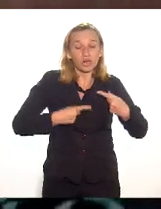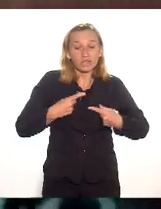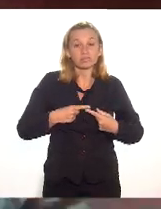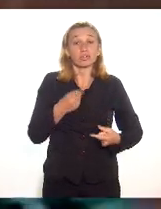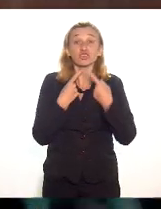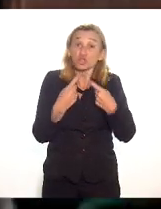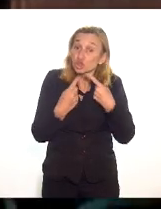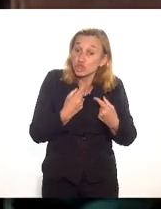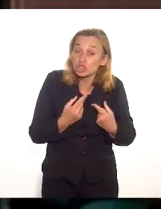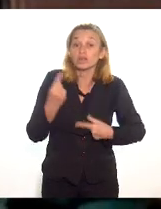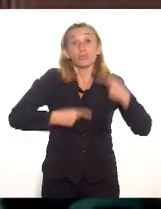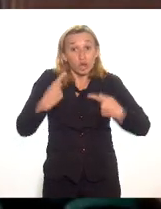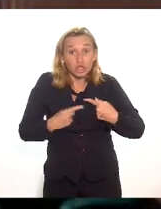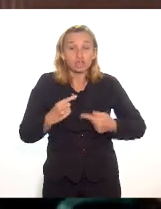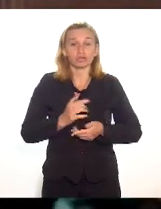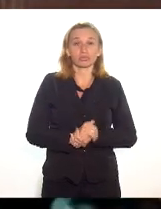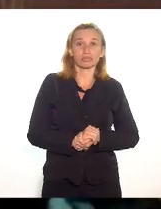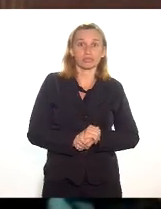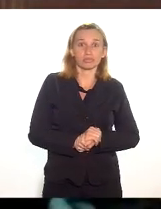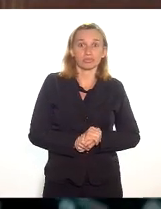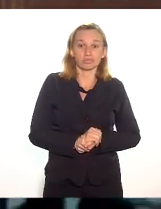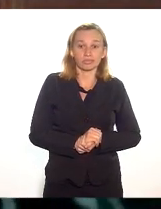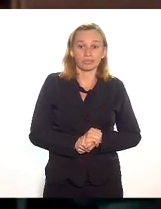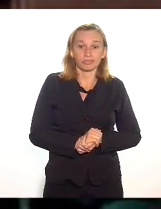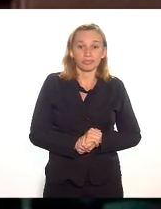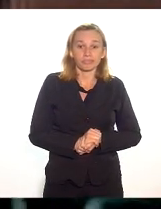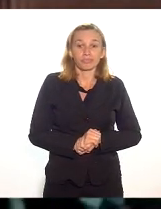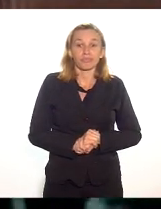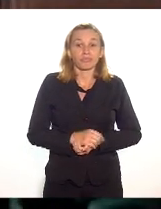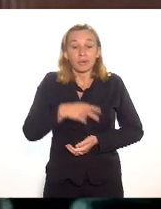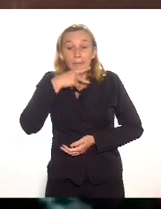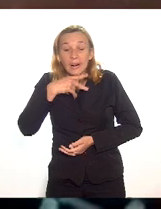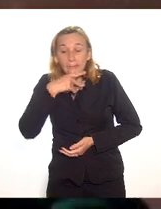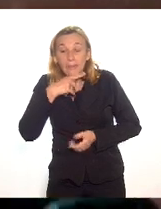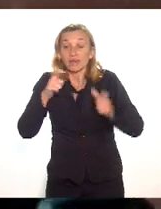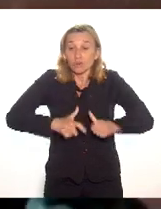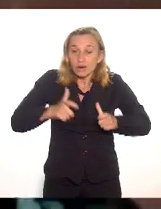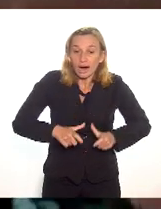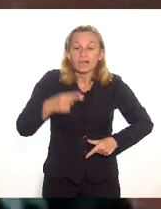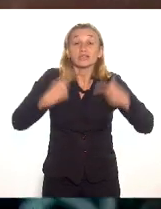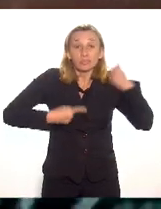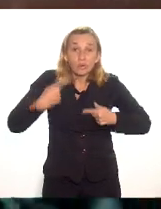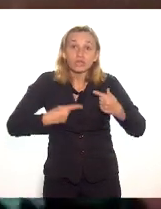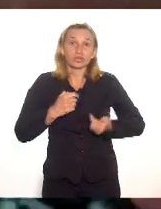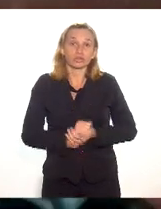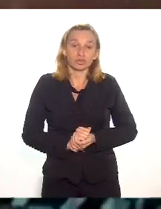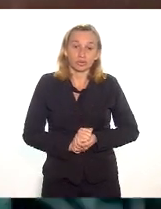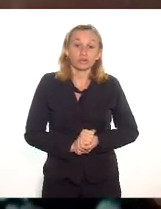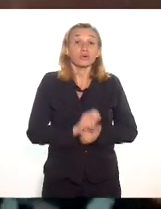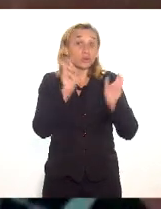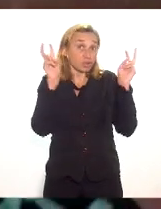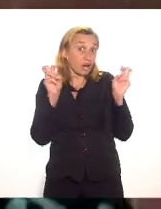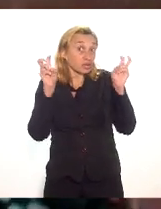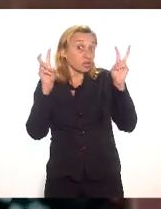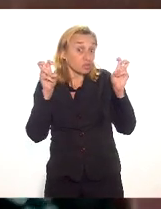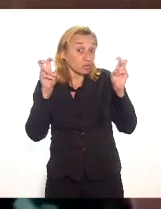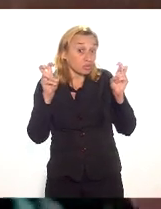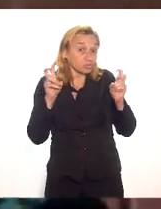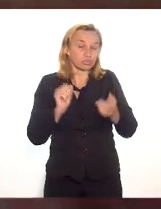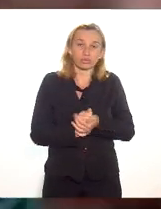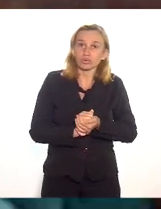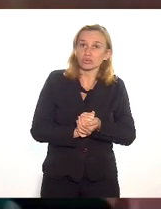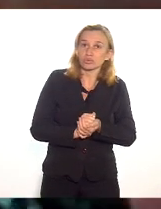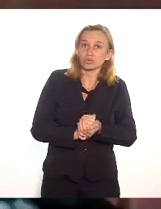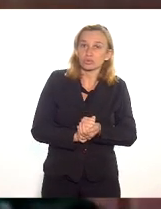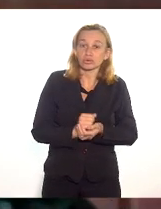discutir política. Parlamento é lugar de politizar os assuntos e os temas em sociedade,